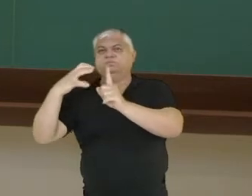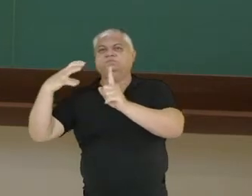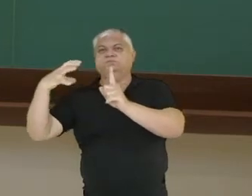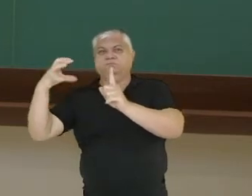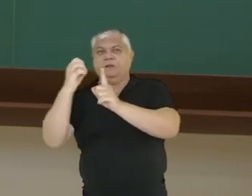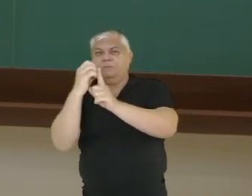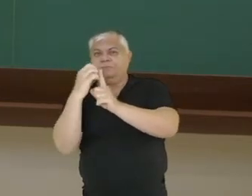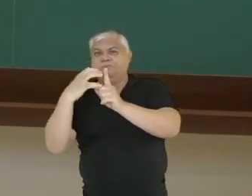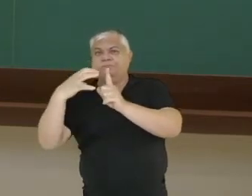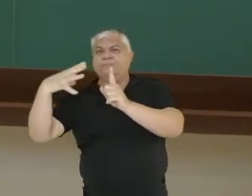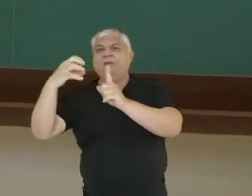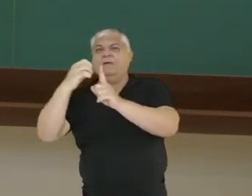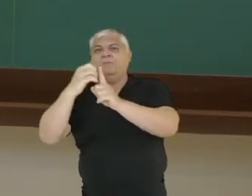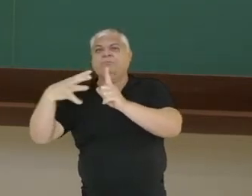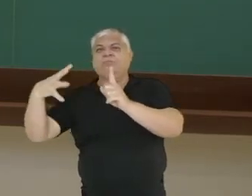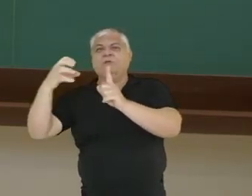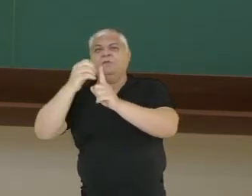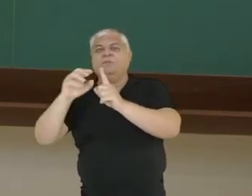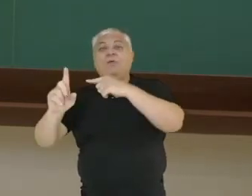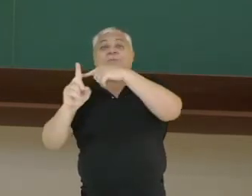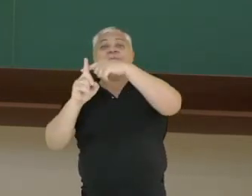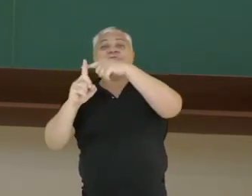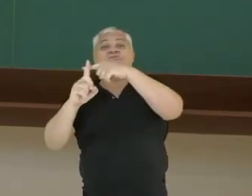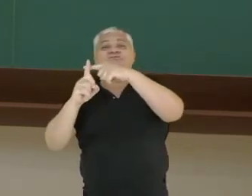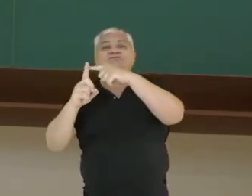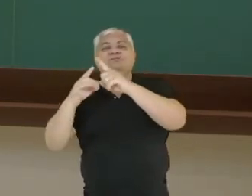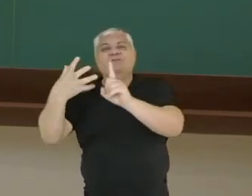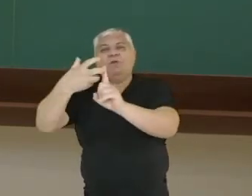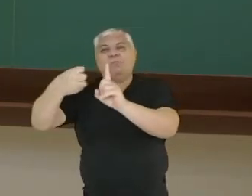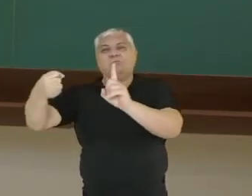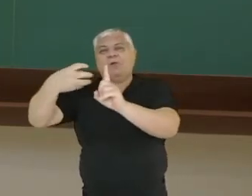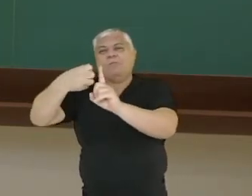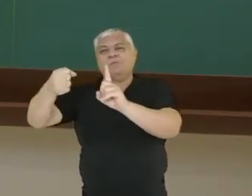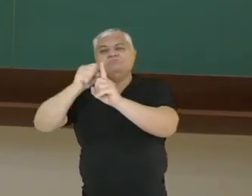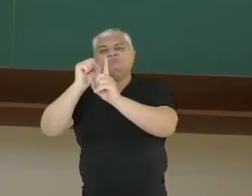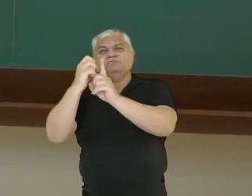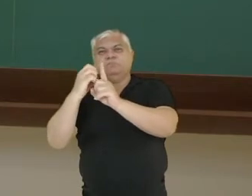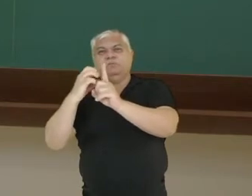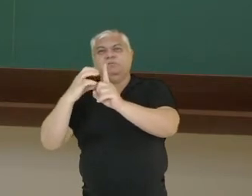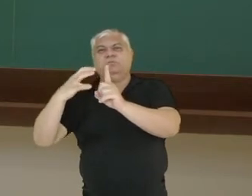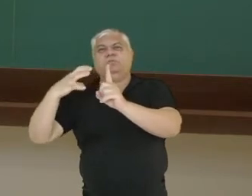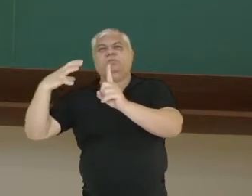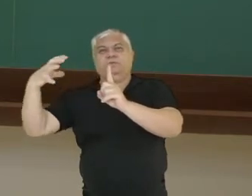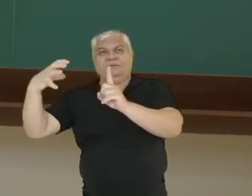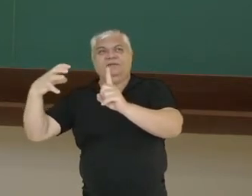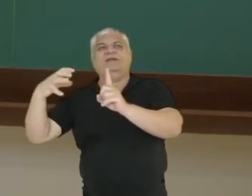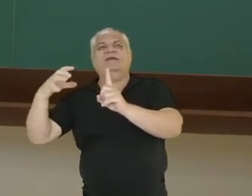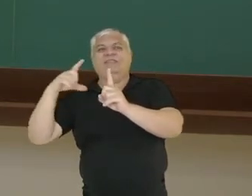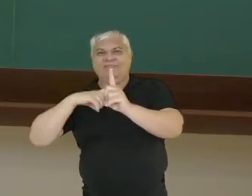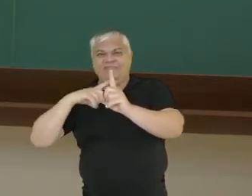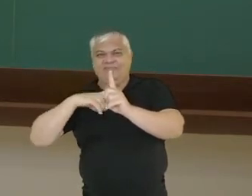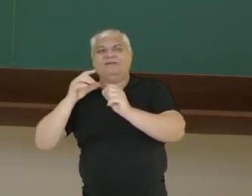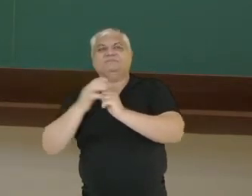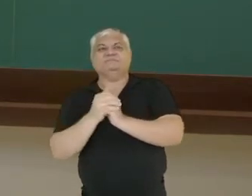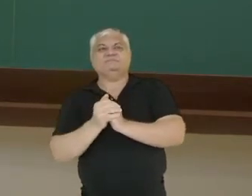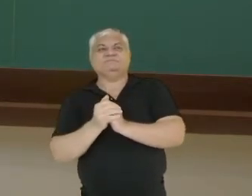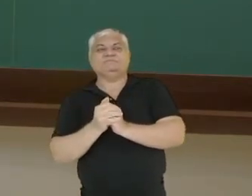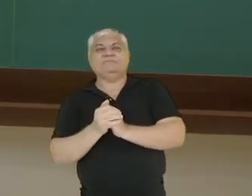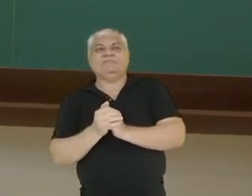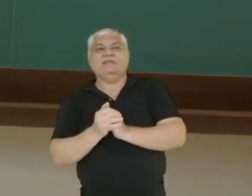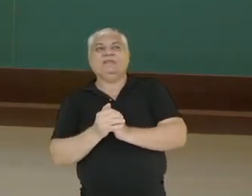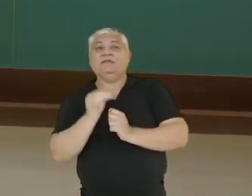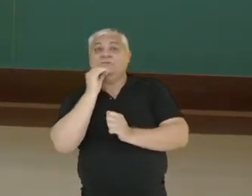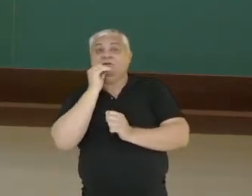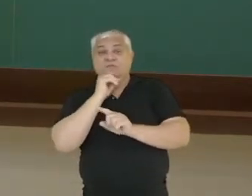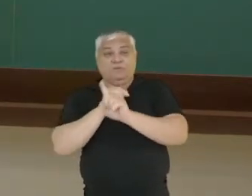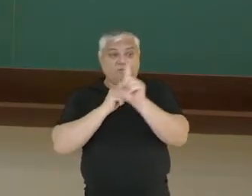vai receber os elétrons, como a gente pode ver aqui, e vai aumentar a sua massa, tendo uma deposição aqui no eletrodo. Já